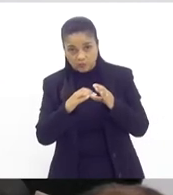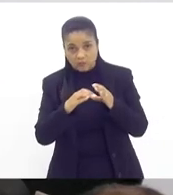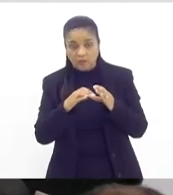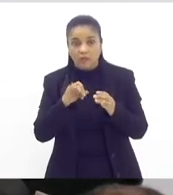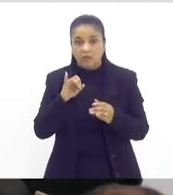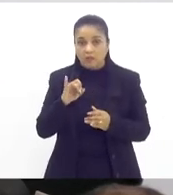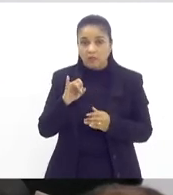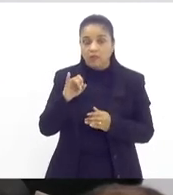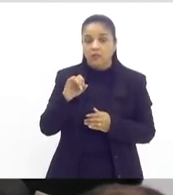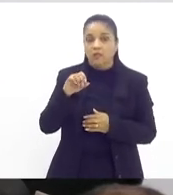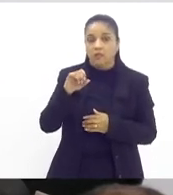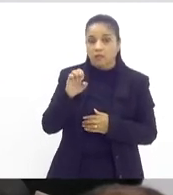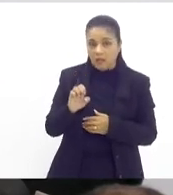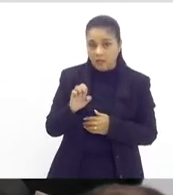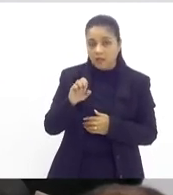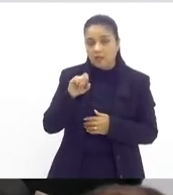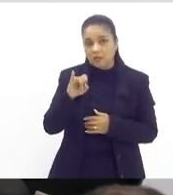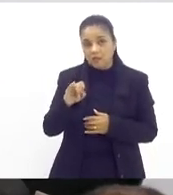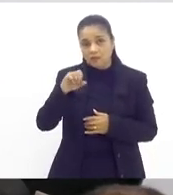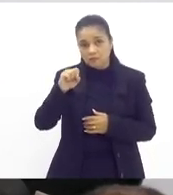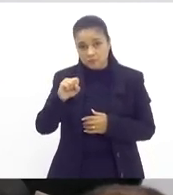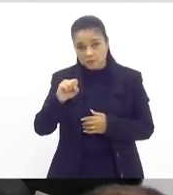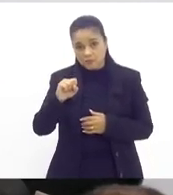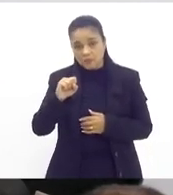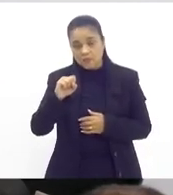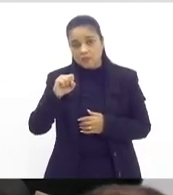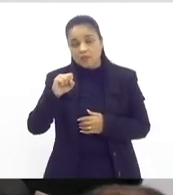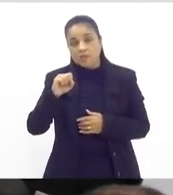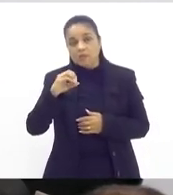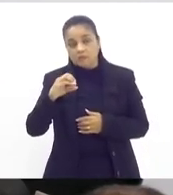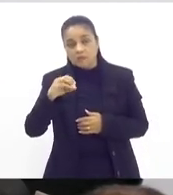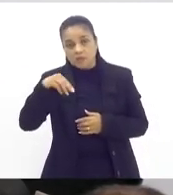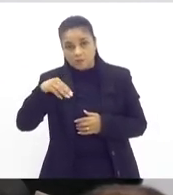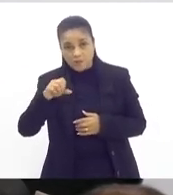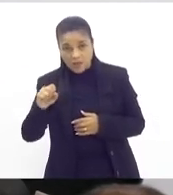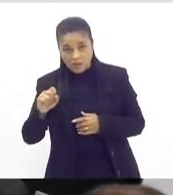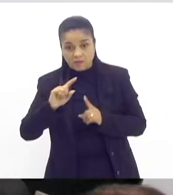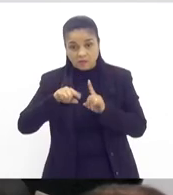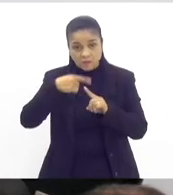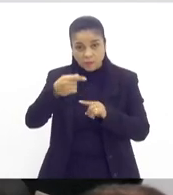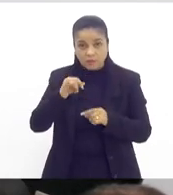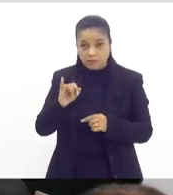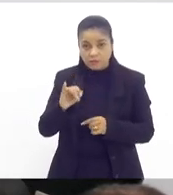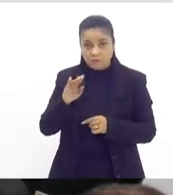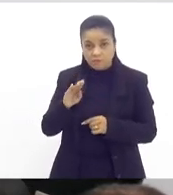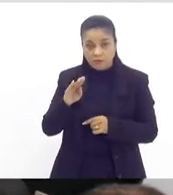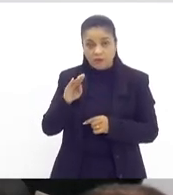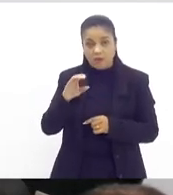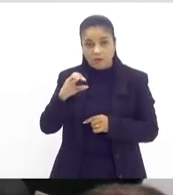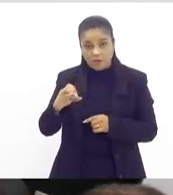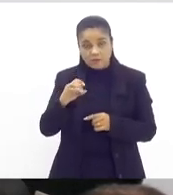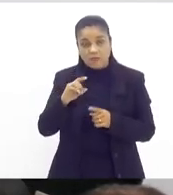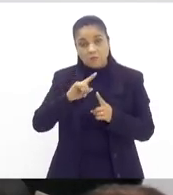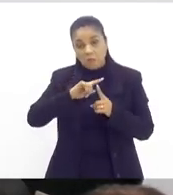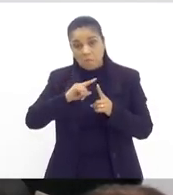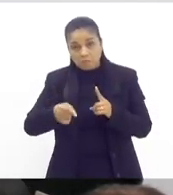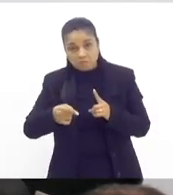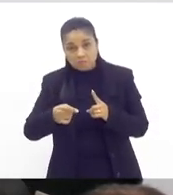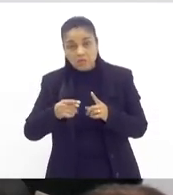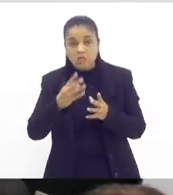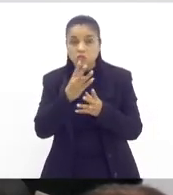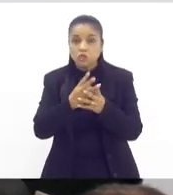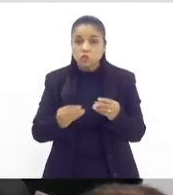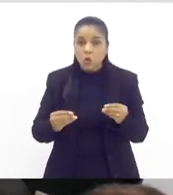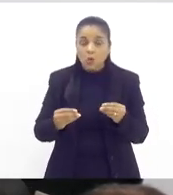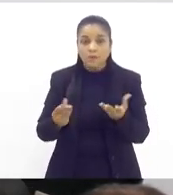IE e ICMS, aí vai passar a poder ter o IBS, depois ele é revogado. Esse inciso ele some. Então, isso